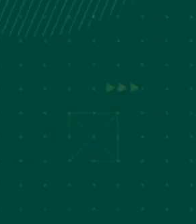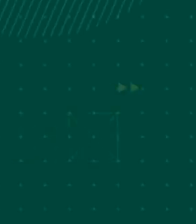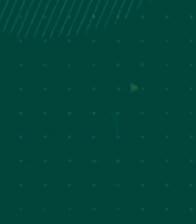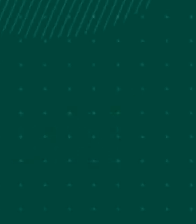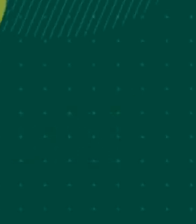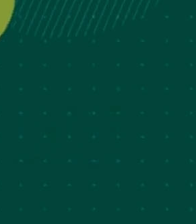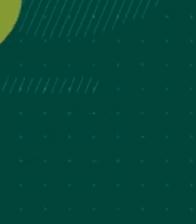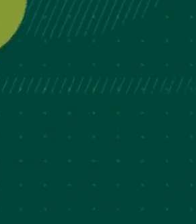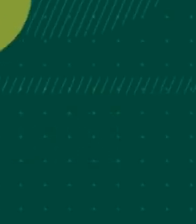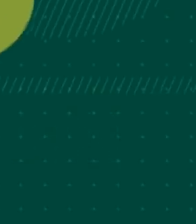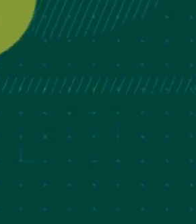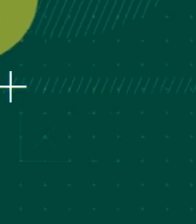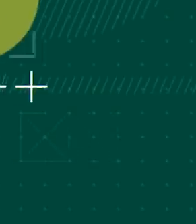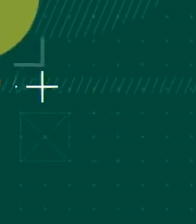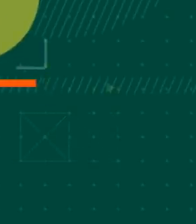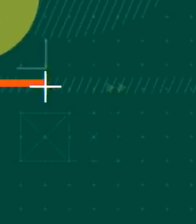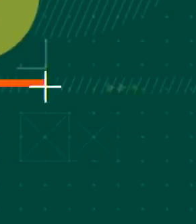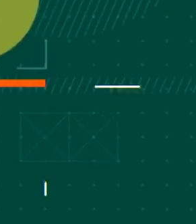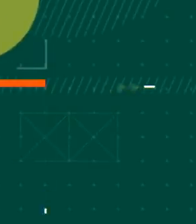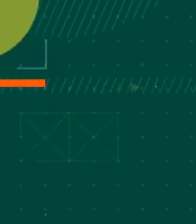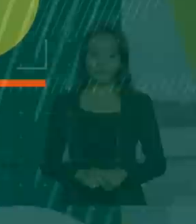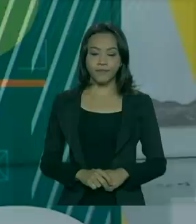E aí